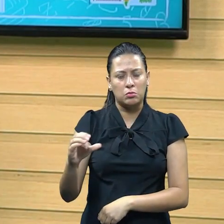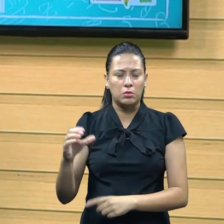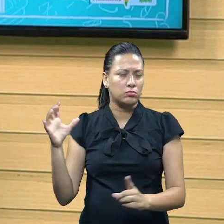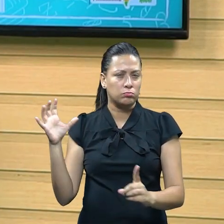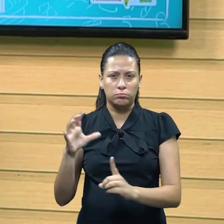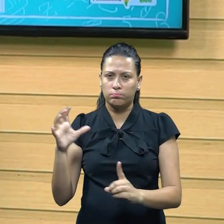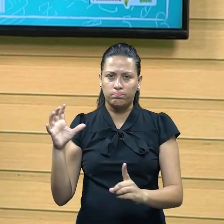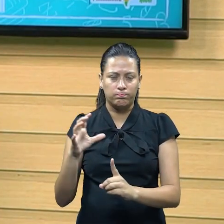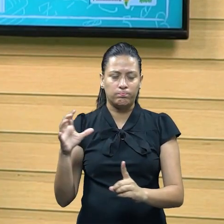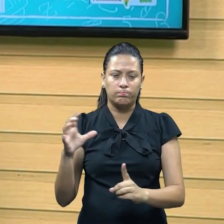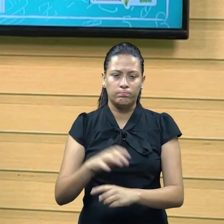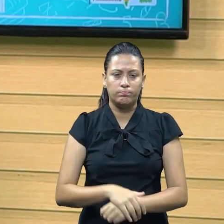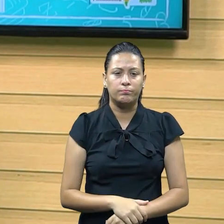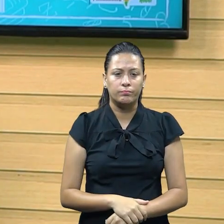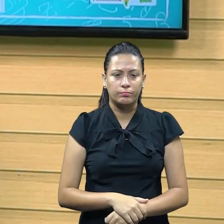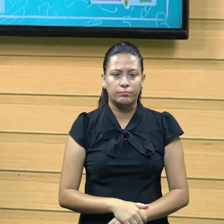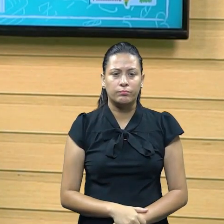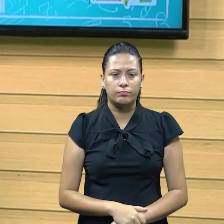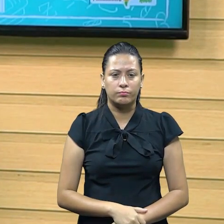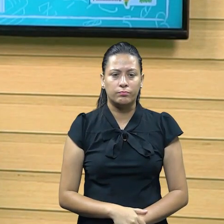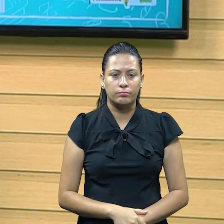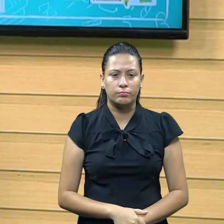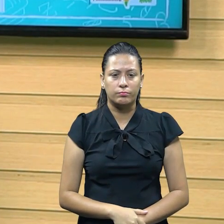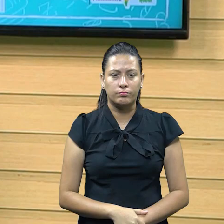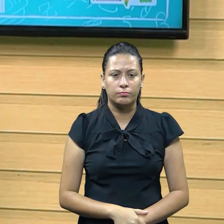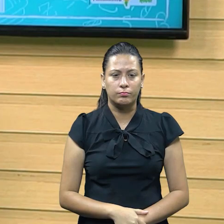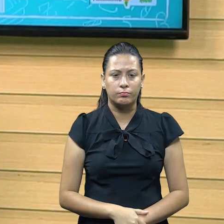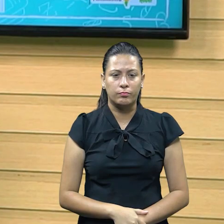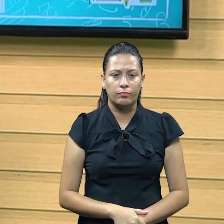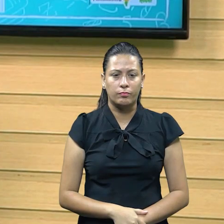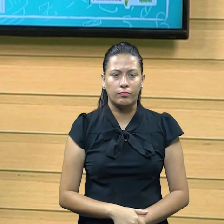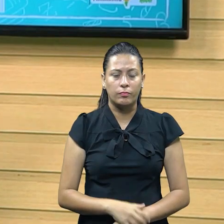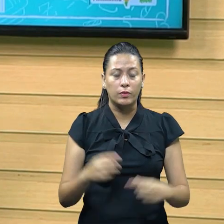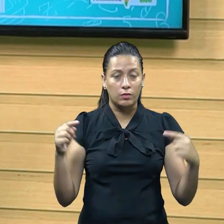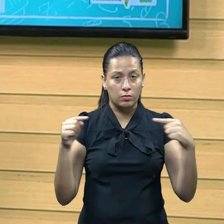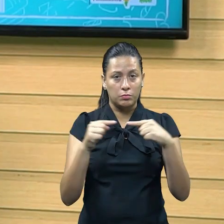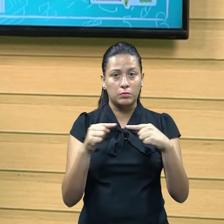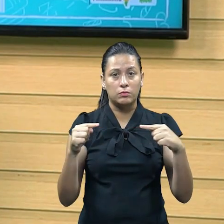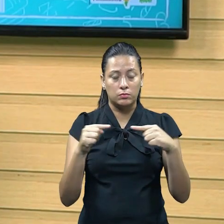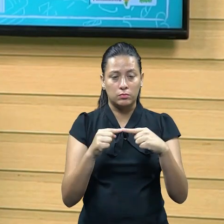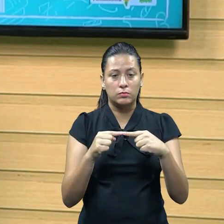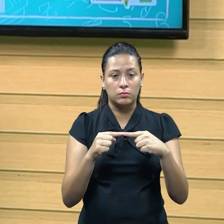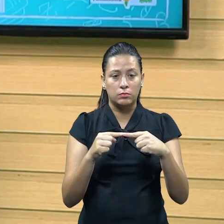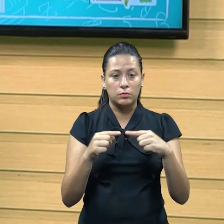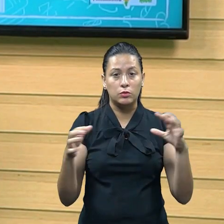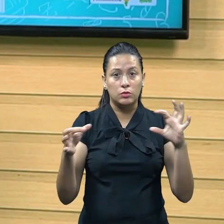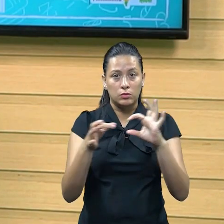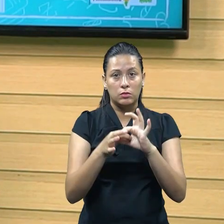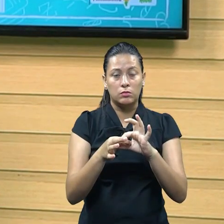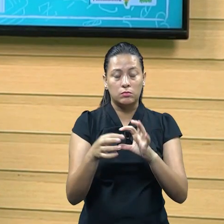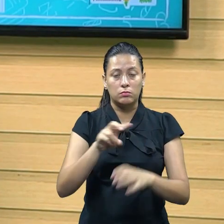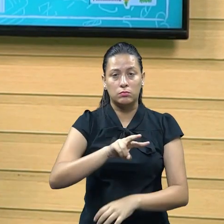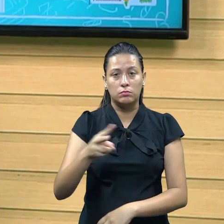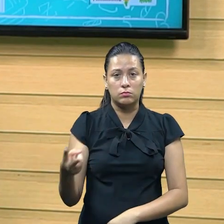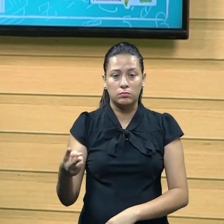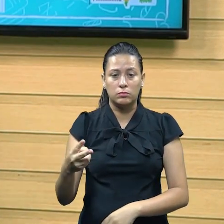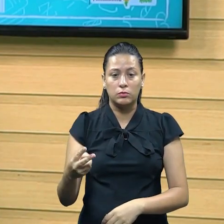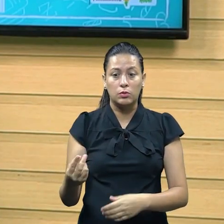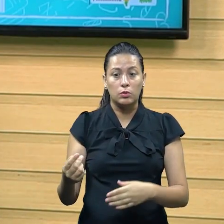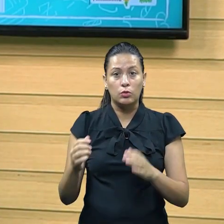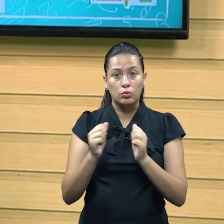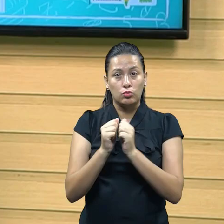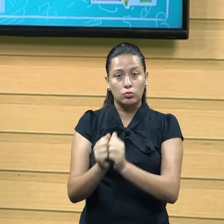interferir e a ligação entre eles vai me garantir uma diferença de potencial. Essa combinação de ligação entre os dois e